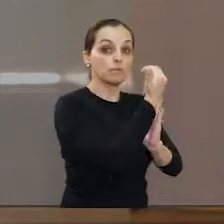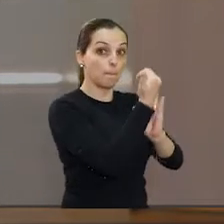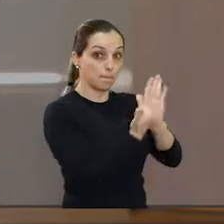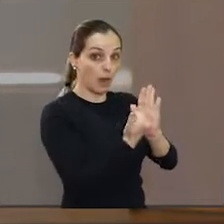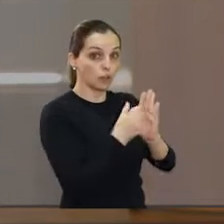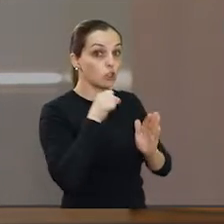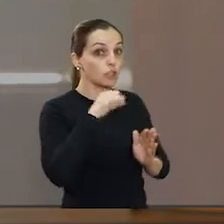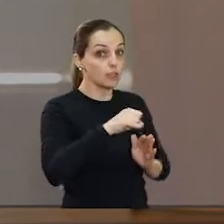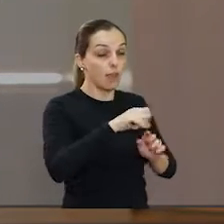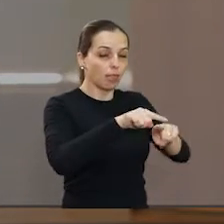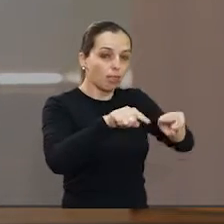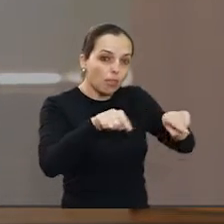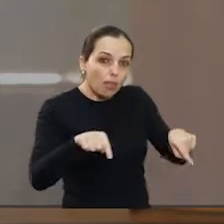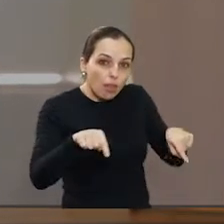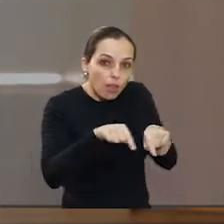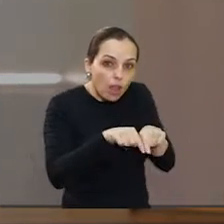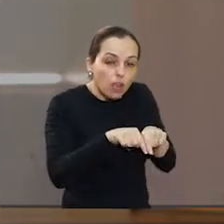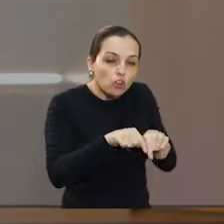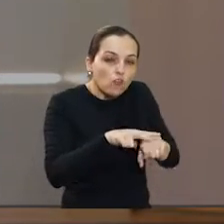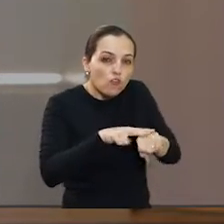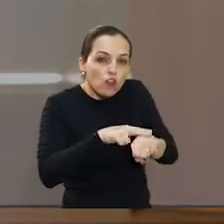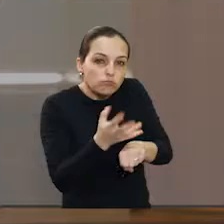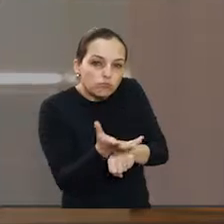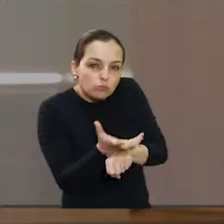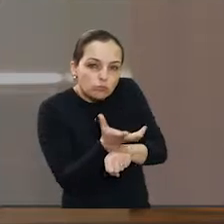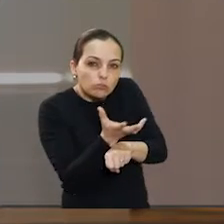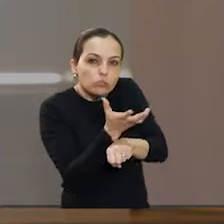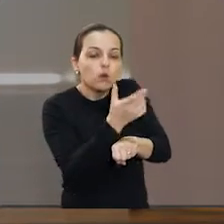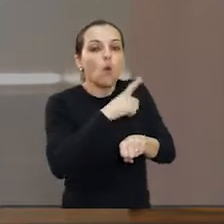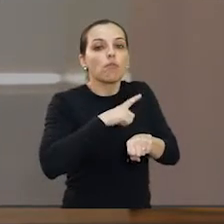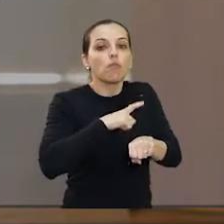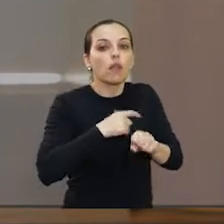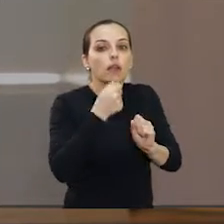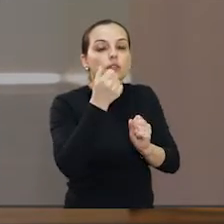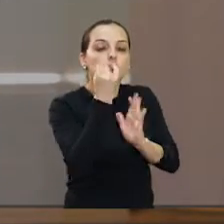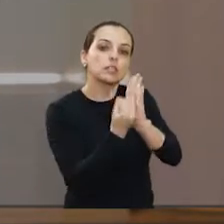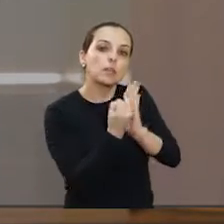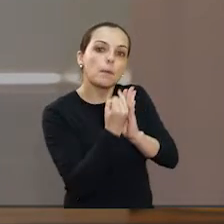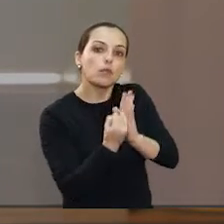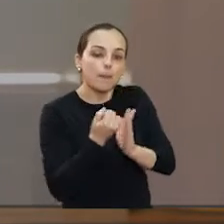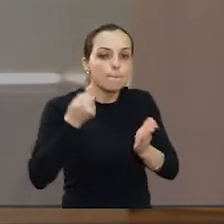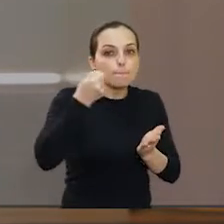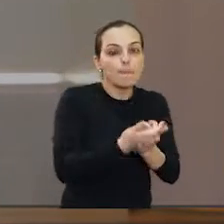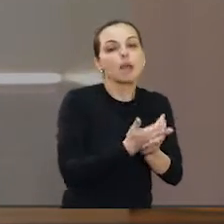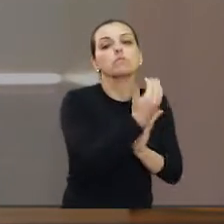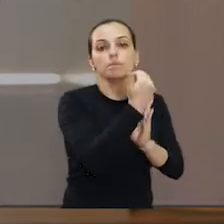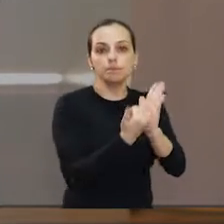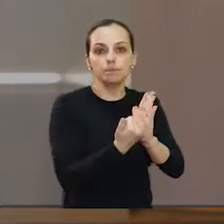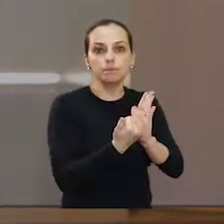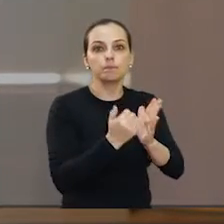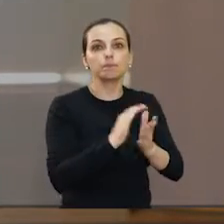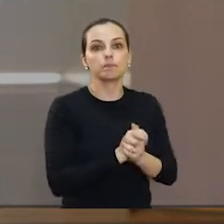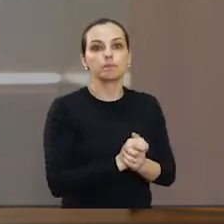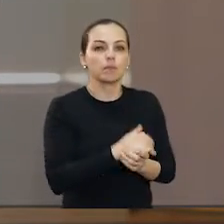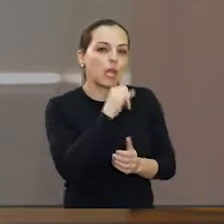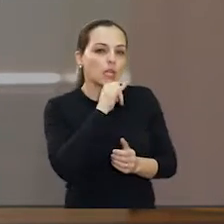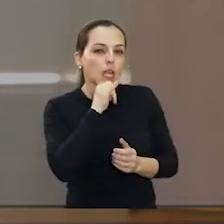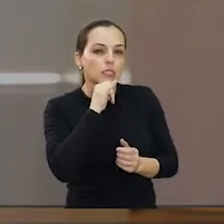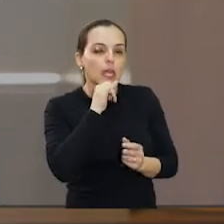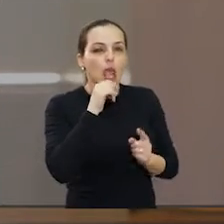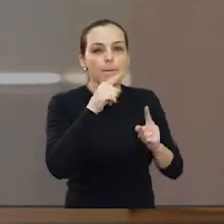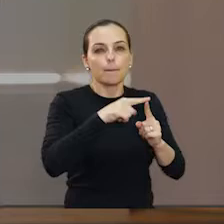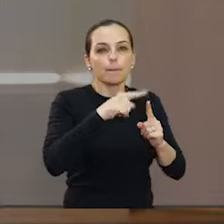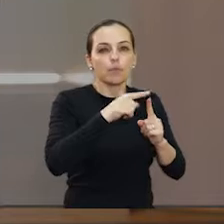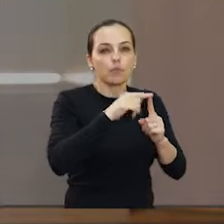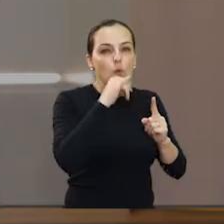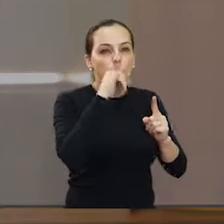mínima, e no caso de pequenos lotes, quem mantém algumas ações individuais. Né? Por exemplo, aproveitamento de energia solar,